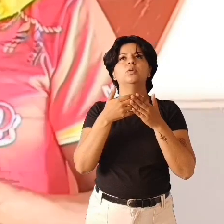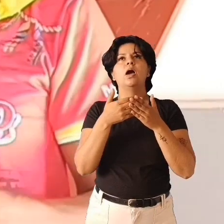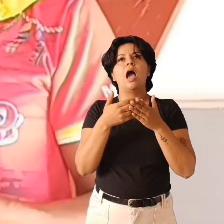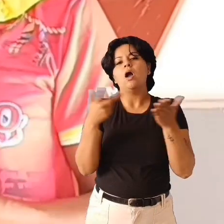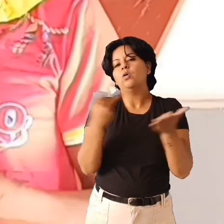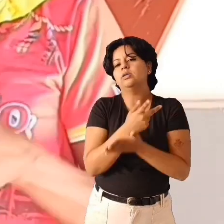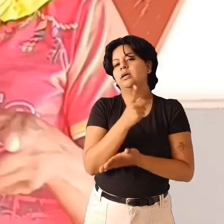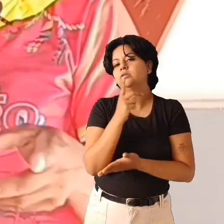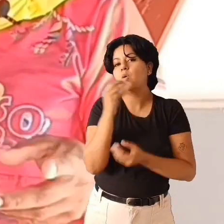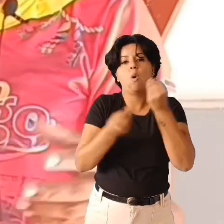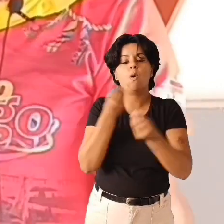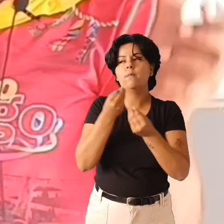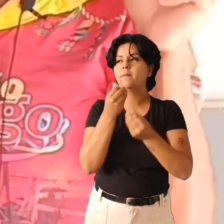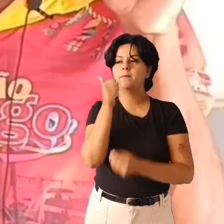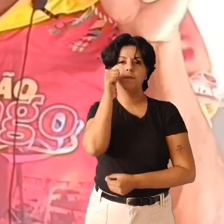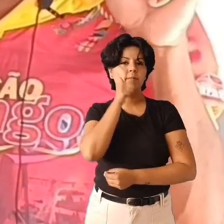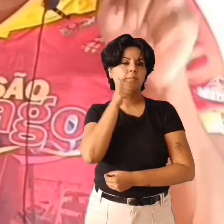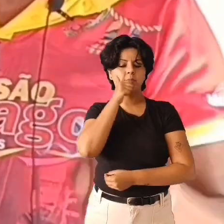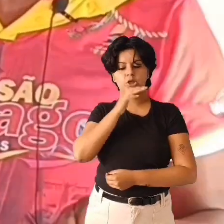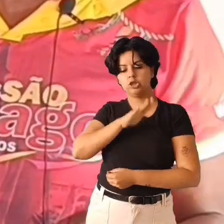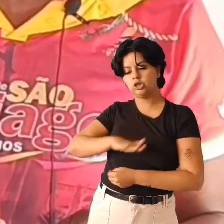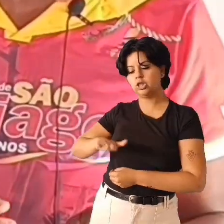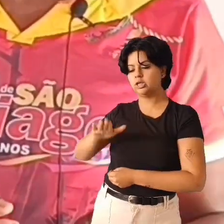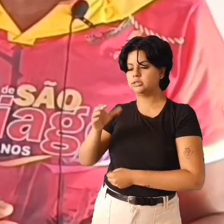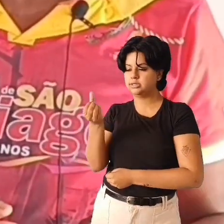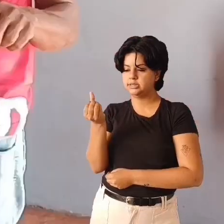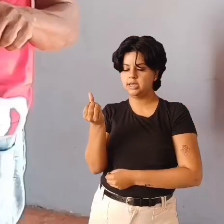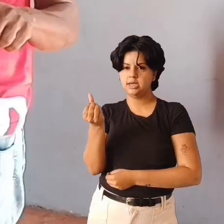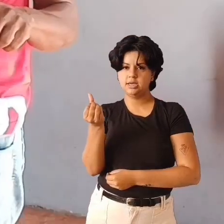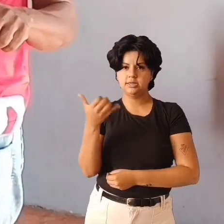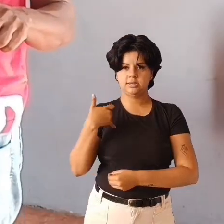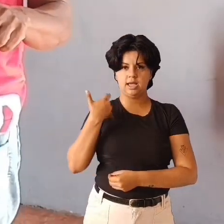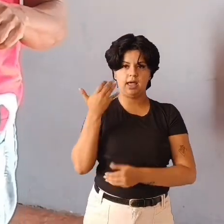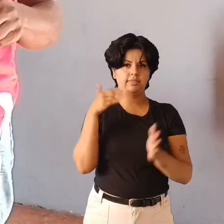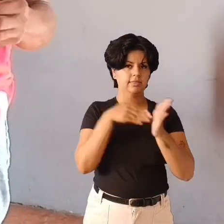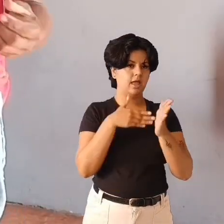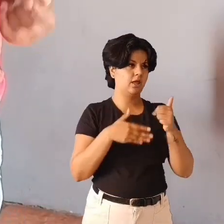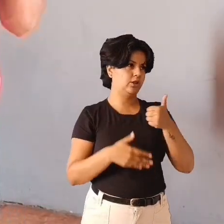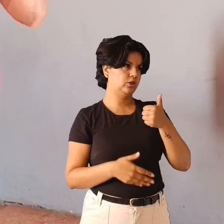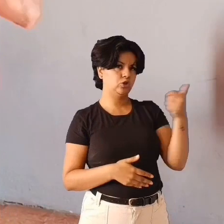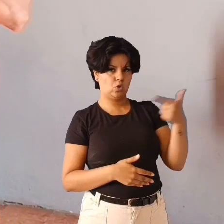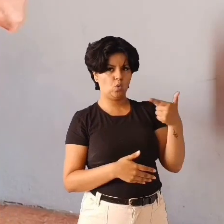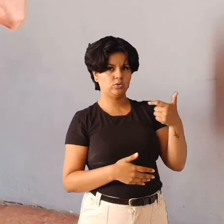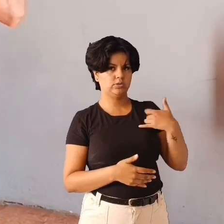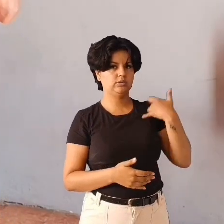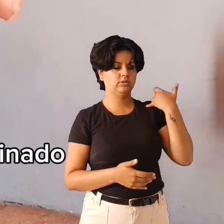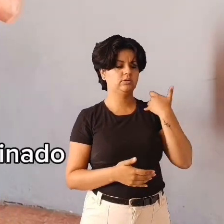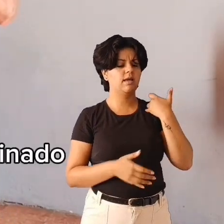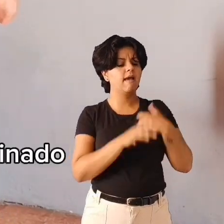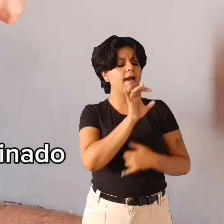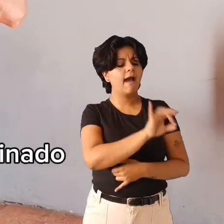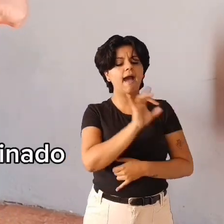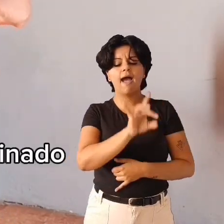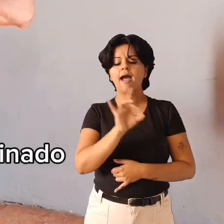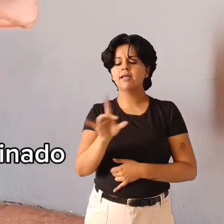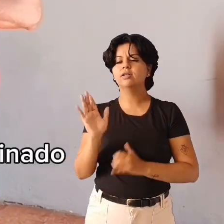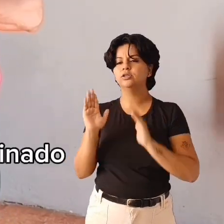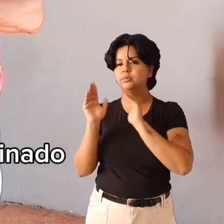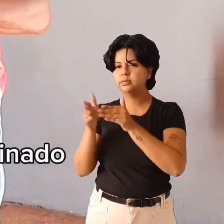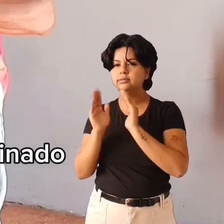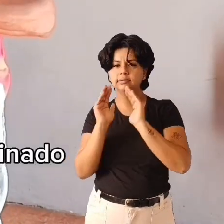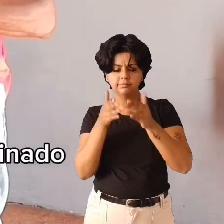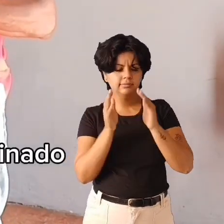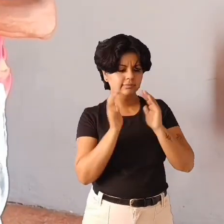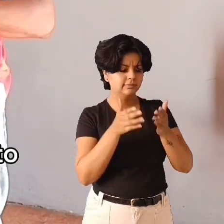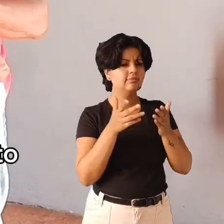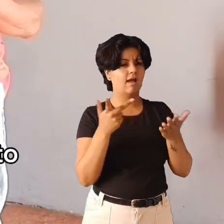feito por menina de 6 a 12 anos. E nesse contexto, cada uma tem o seu papel dentro